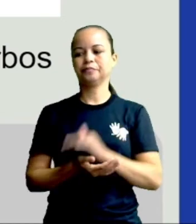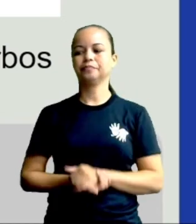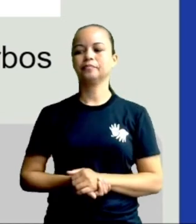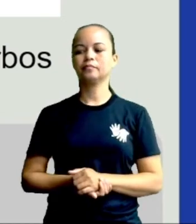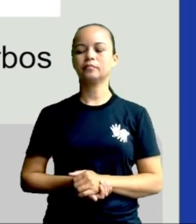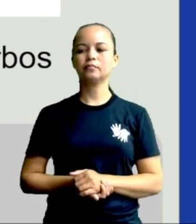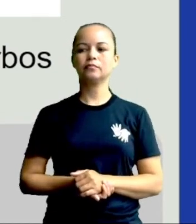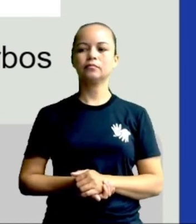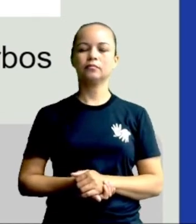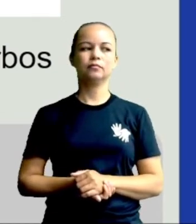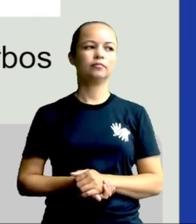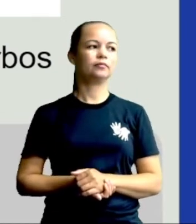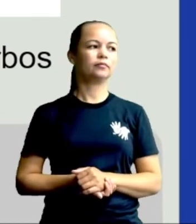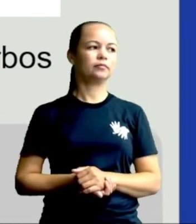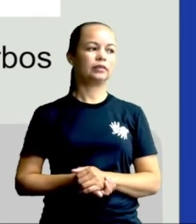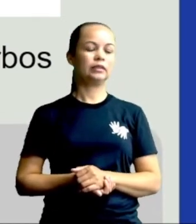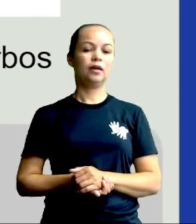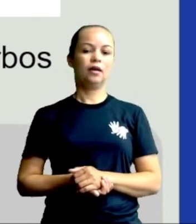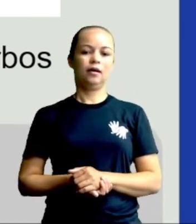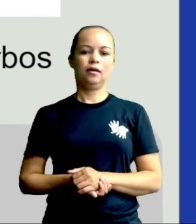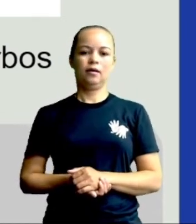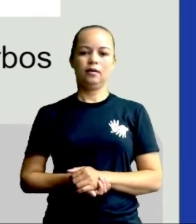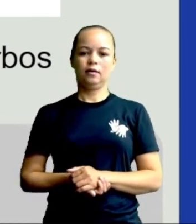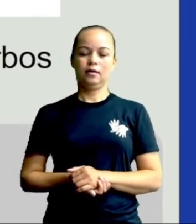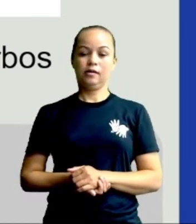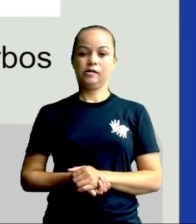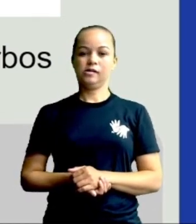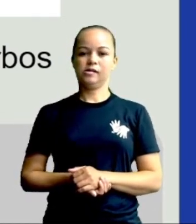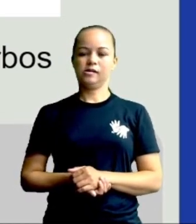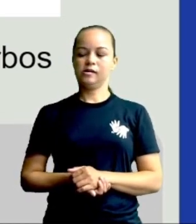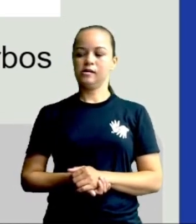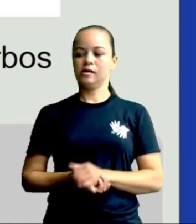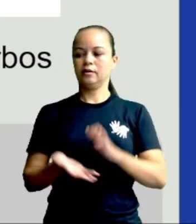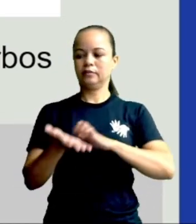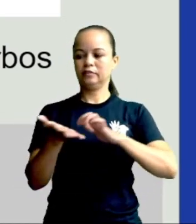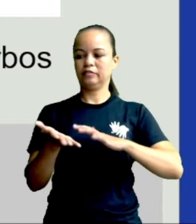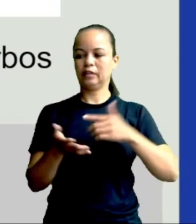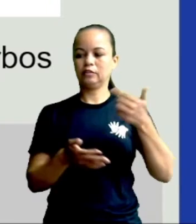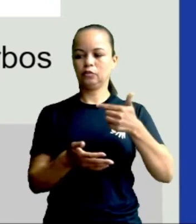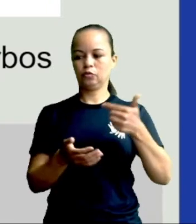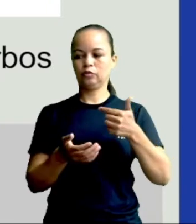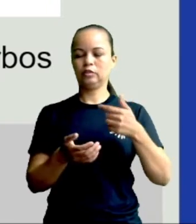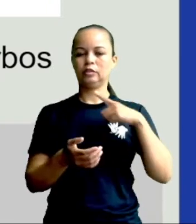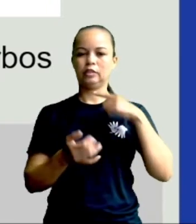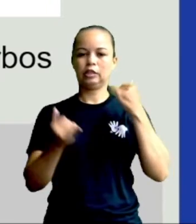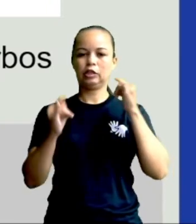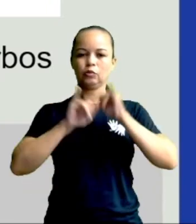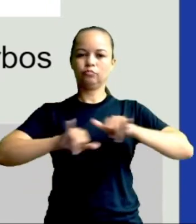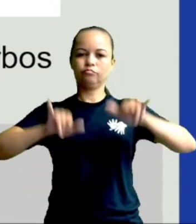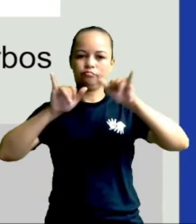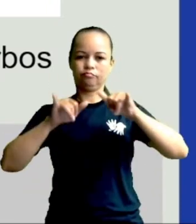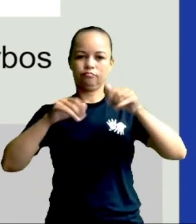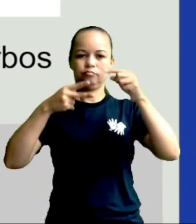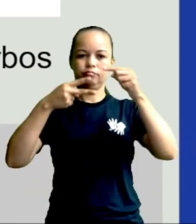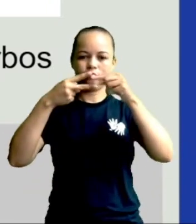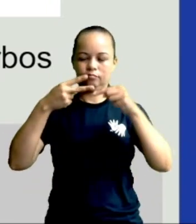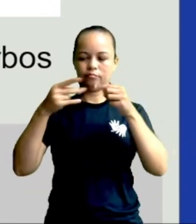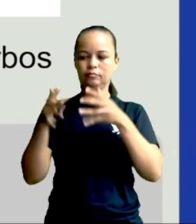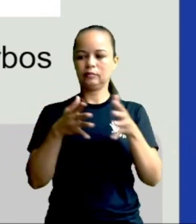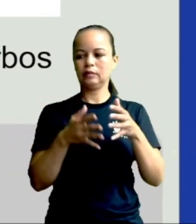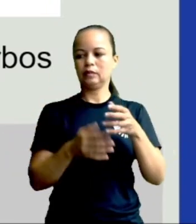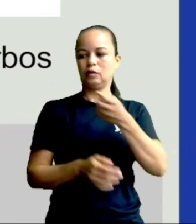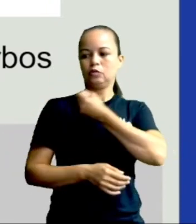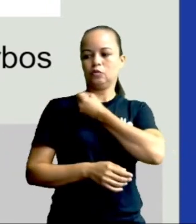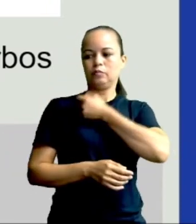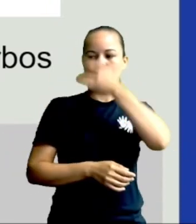e vamos para a questão dois vamos tem dois trechos de Notícias número de pessoas que